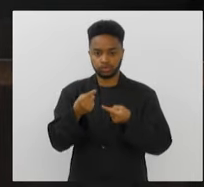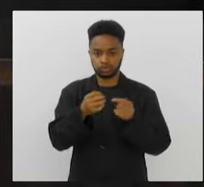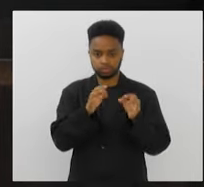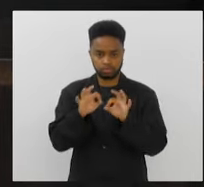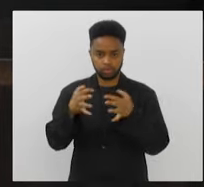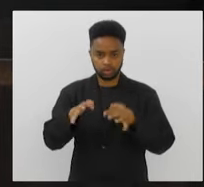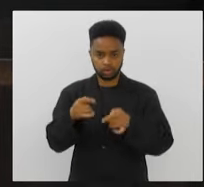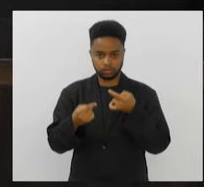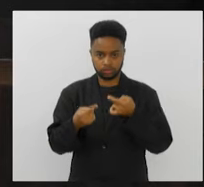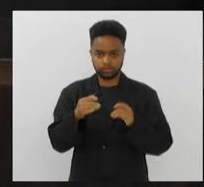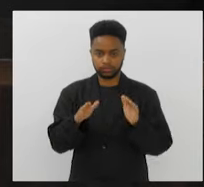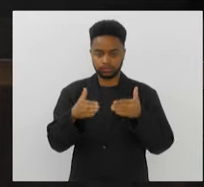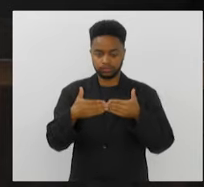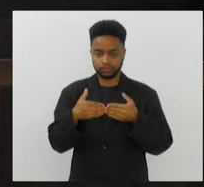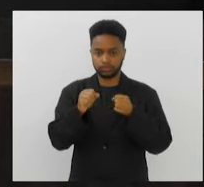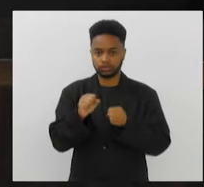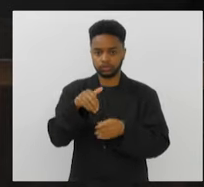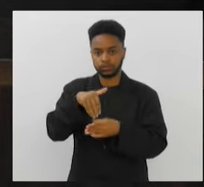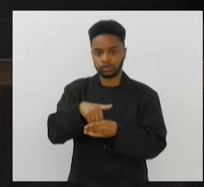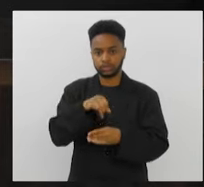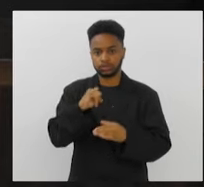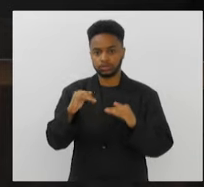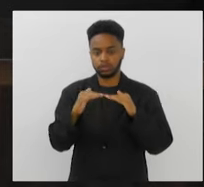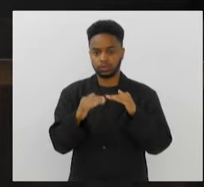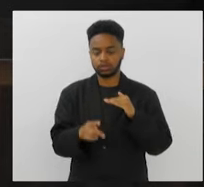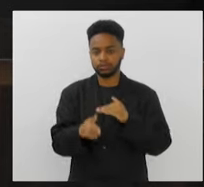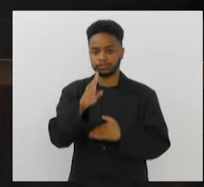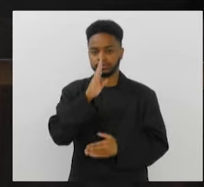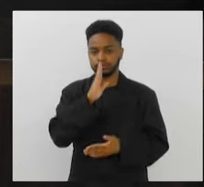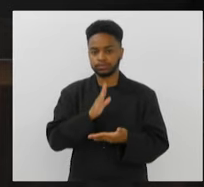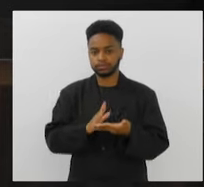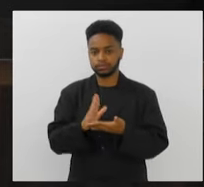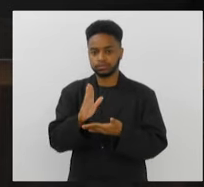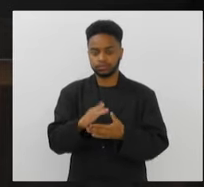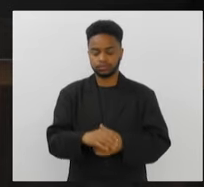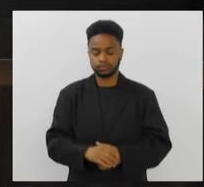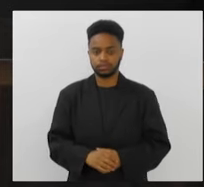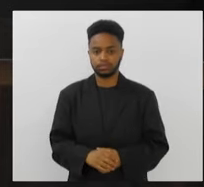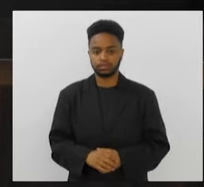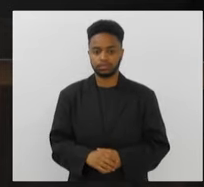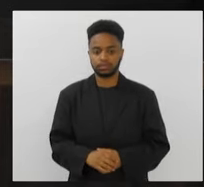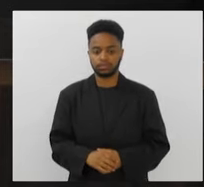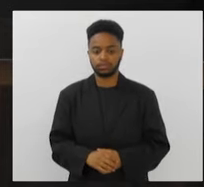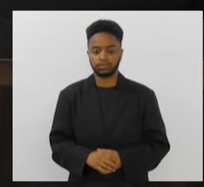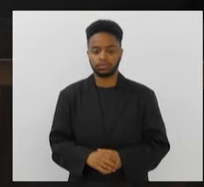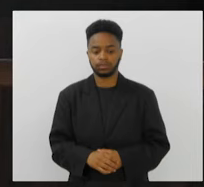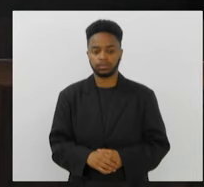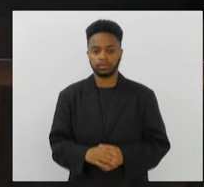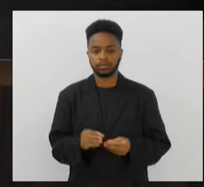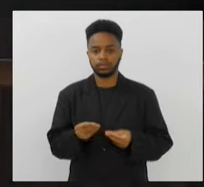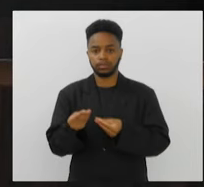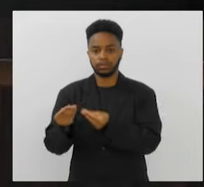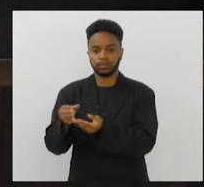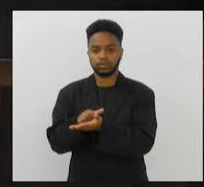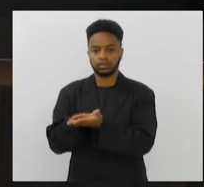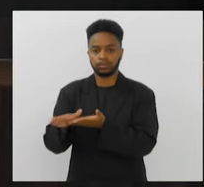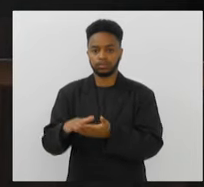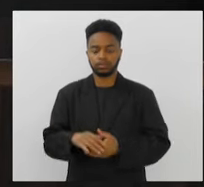discutir, em votação, os senhores que aprovem permaneçam como estão, aprovado. Vai à